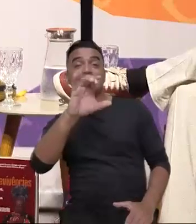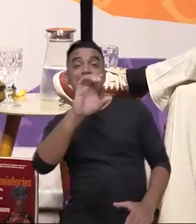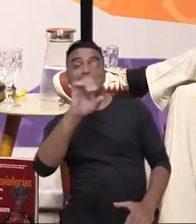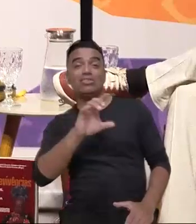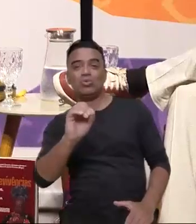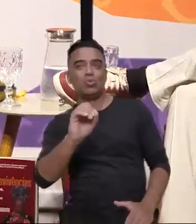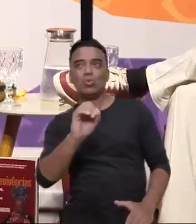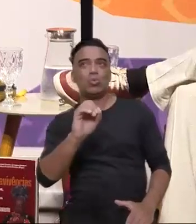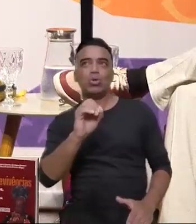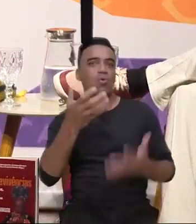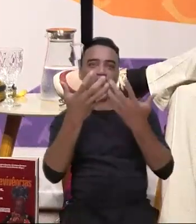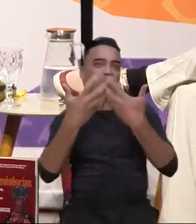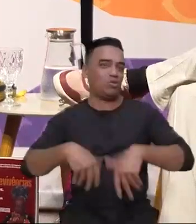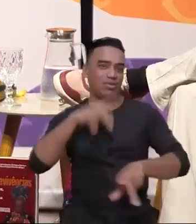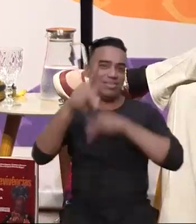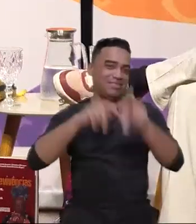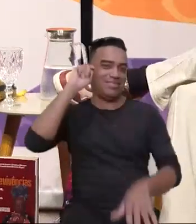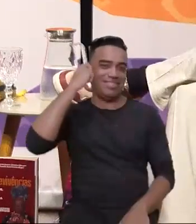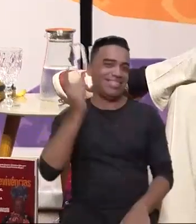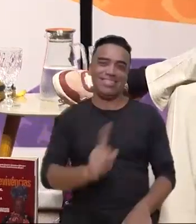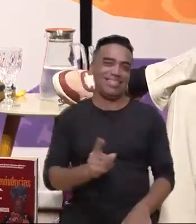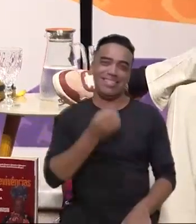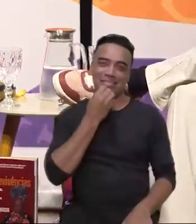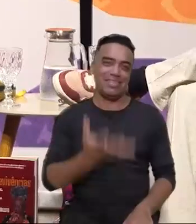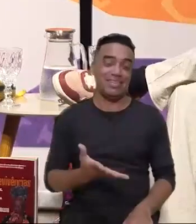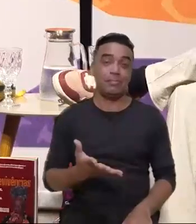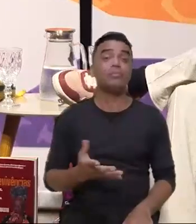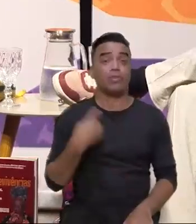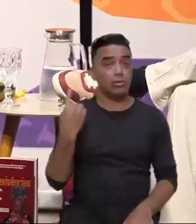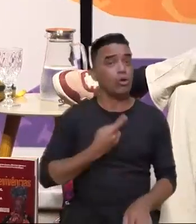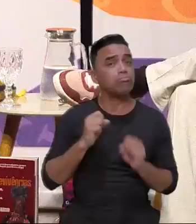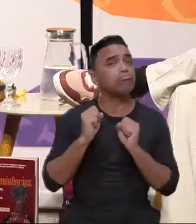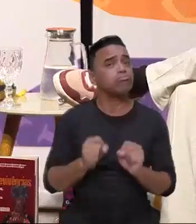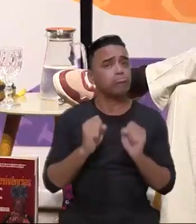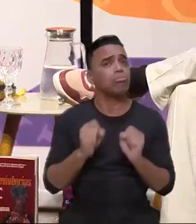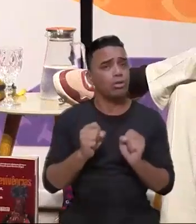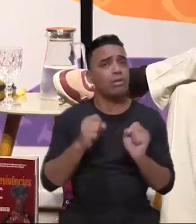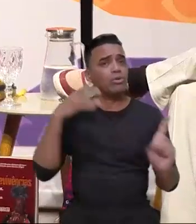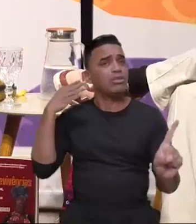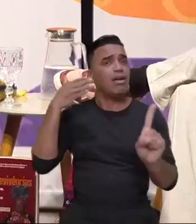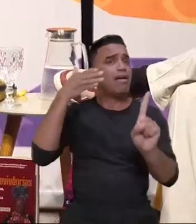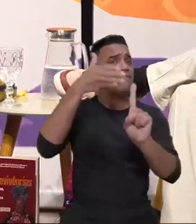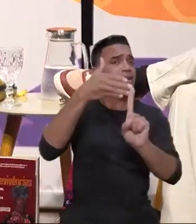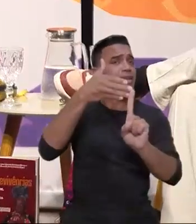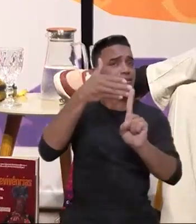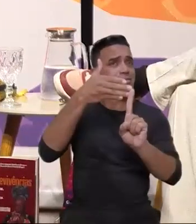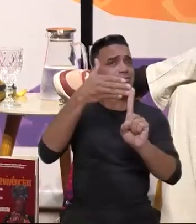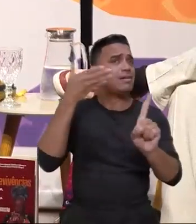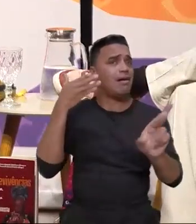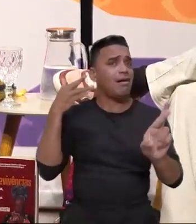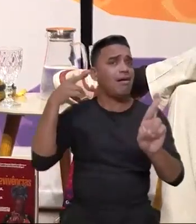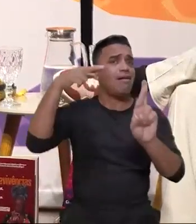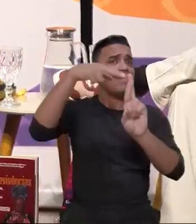não cabe o nosso rosto no espelho de Narciso. E nós podemos buscar nos contemplar